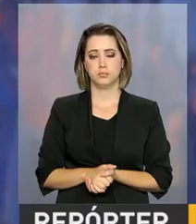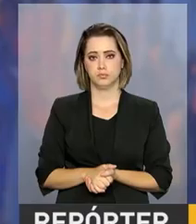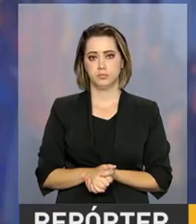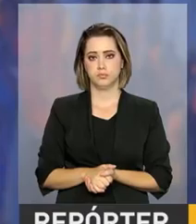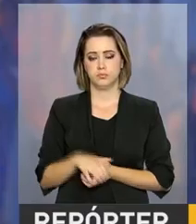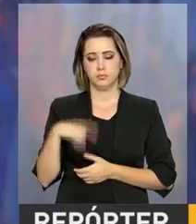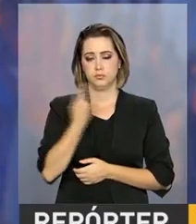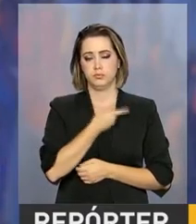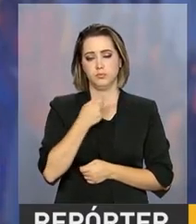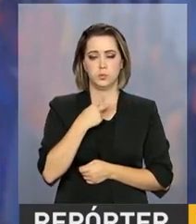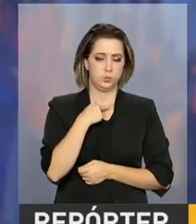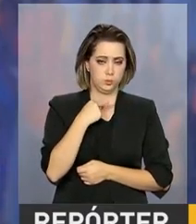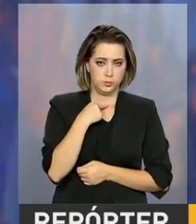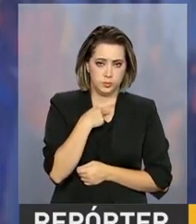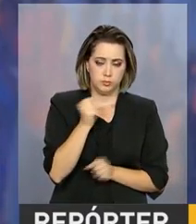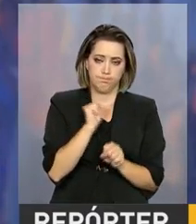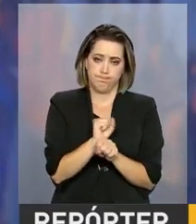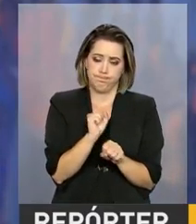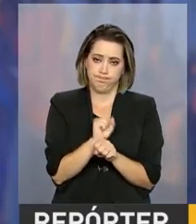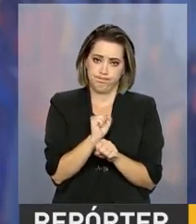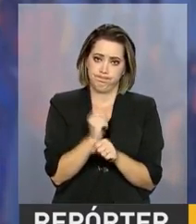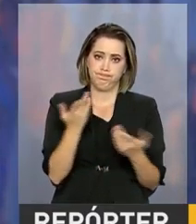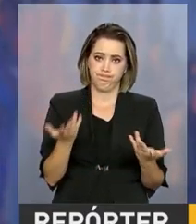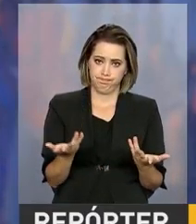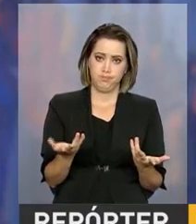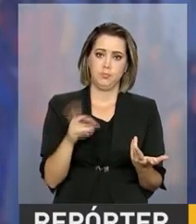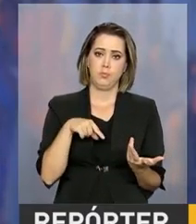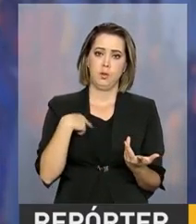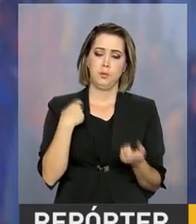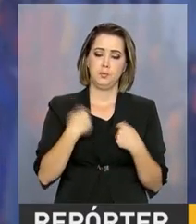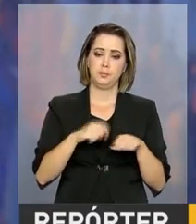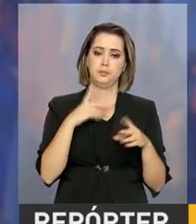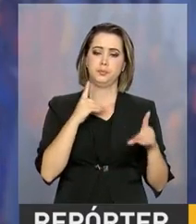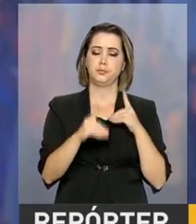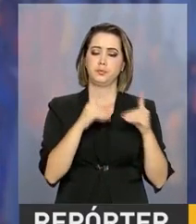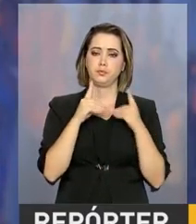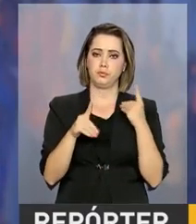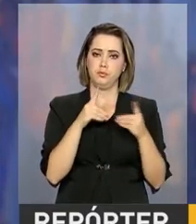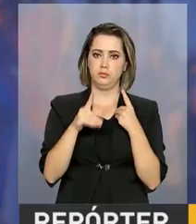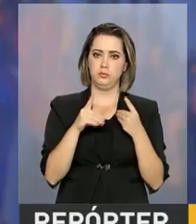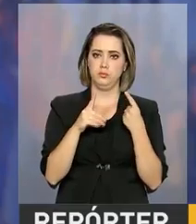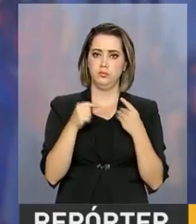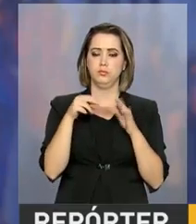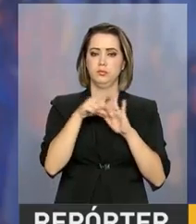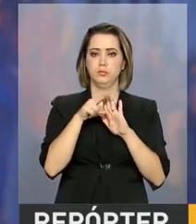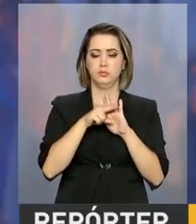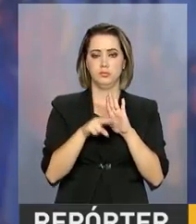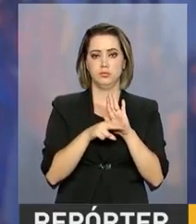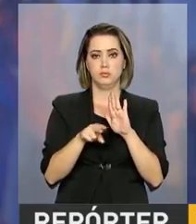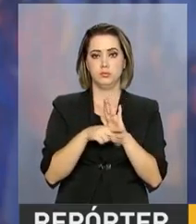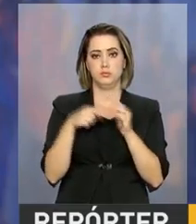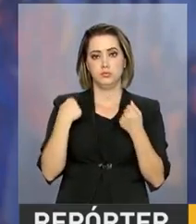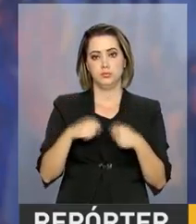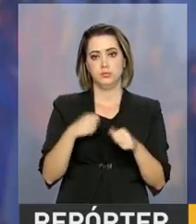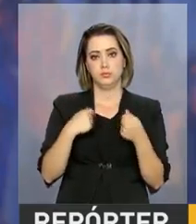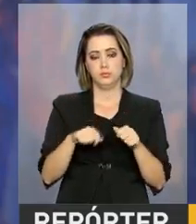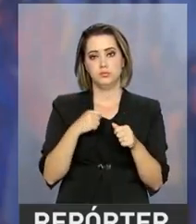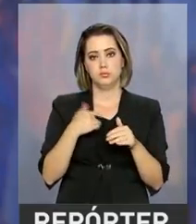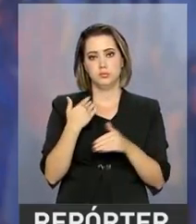esse processo, só que nós temos que discutir. Essas questões, elas têm que passar